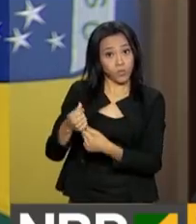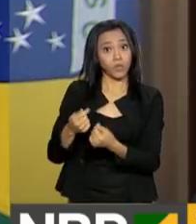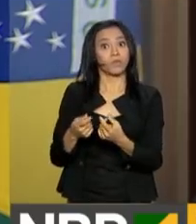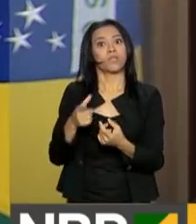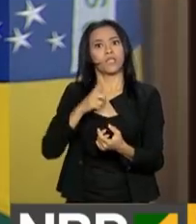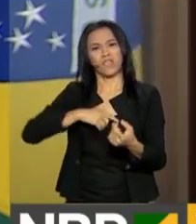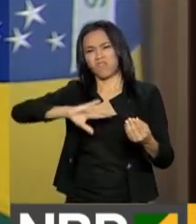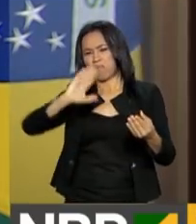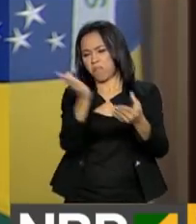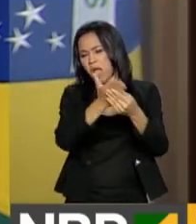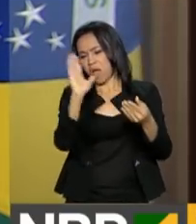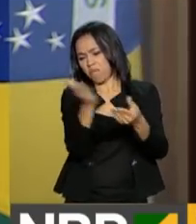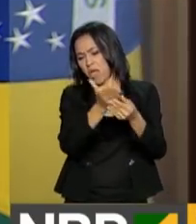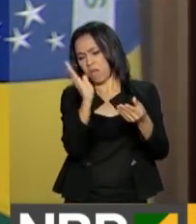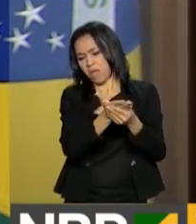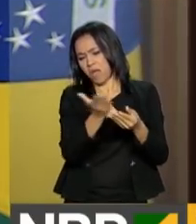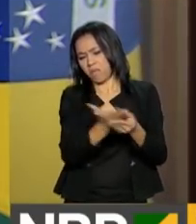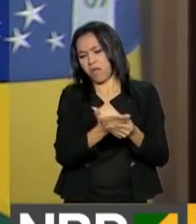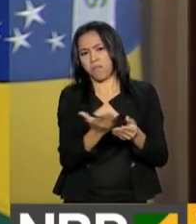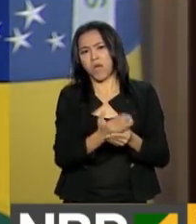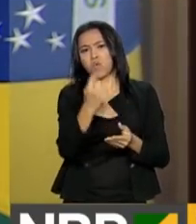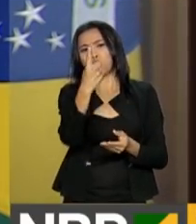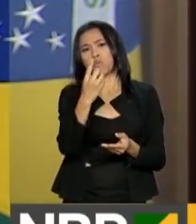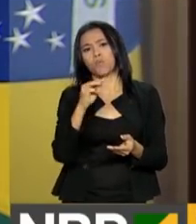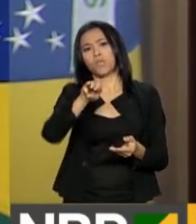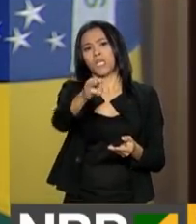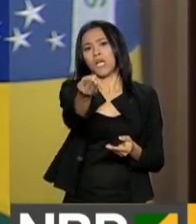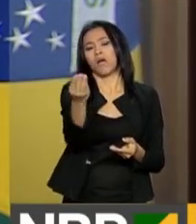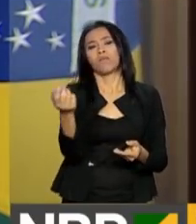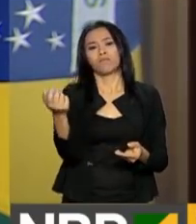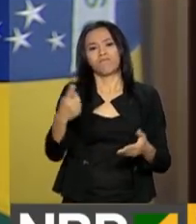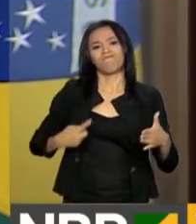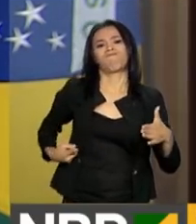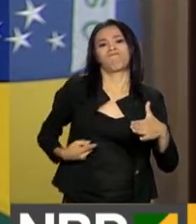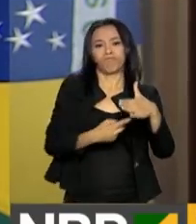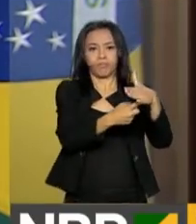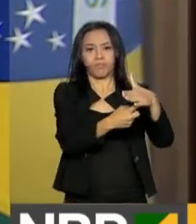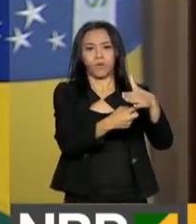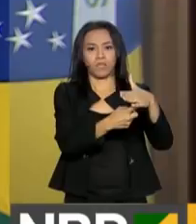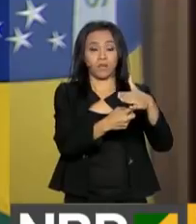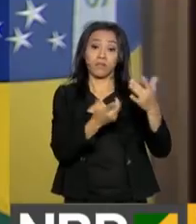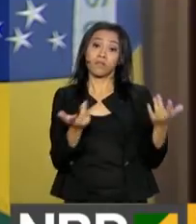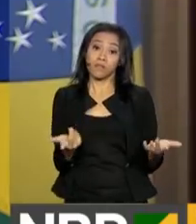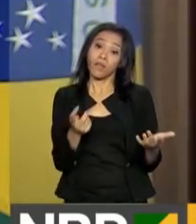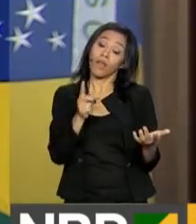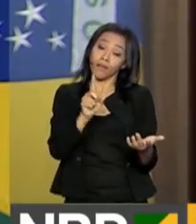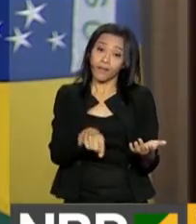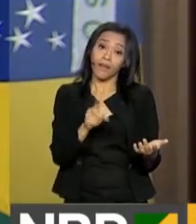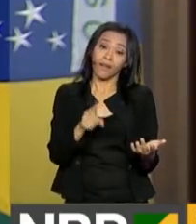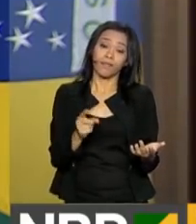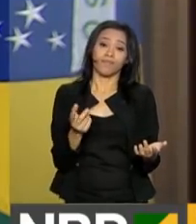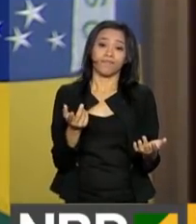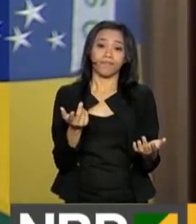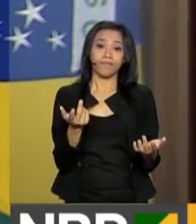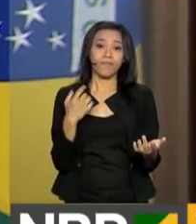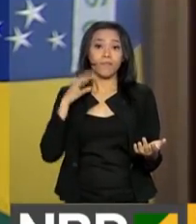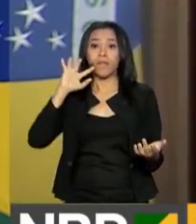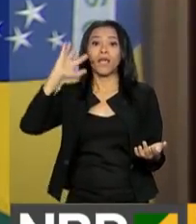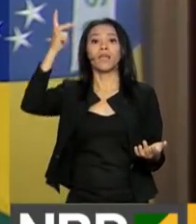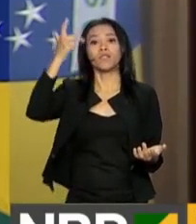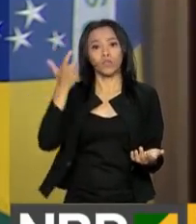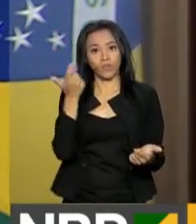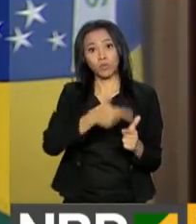milhão e 200 mil processos na área de um milhão e 200 mil processos é que pleiteavam a a a solução